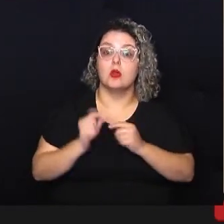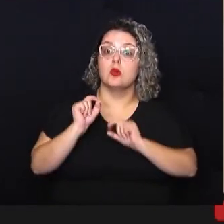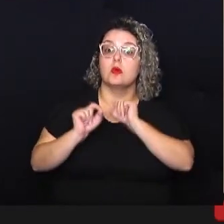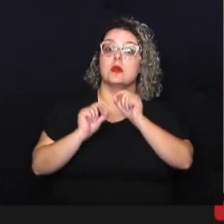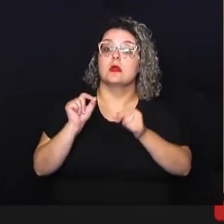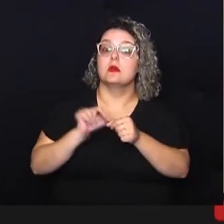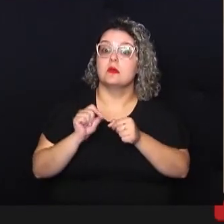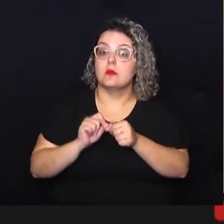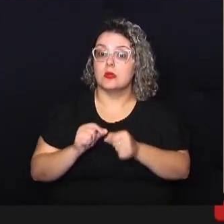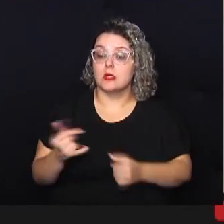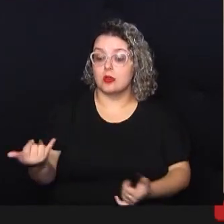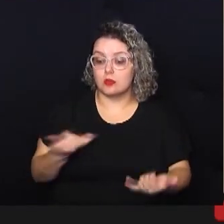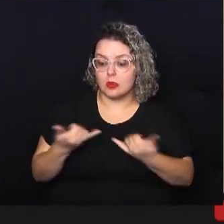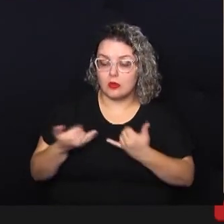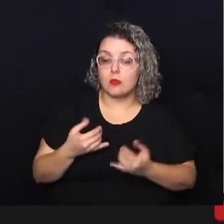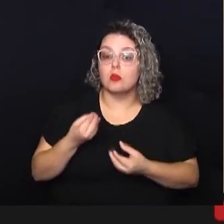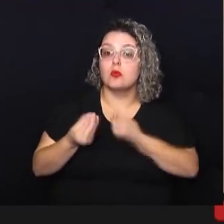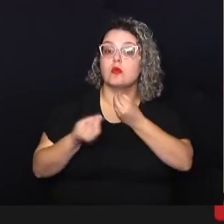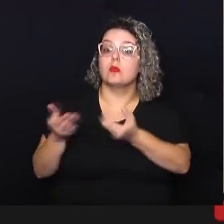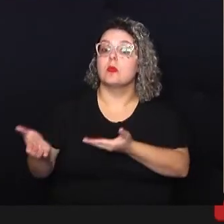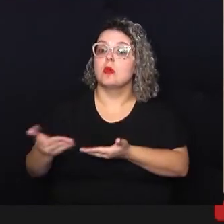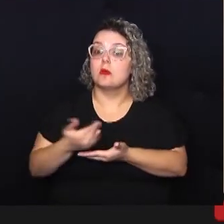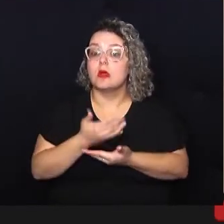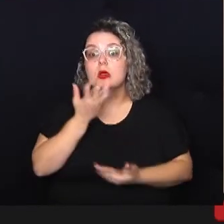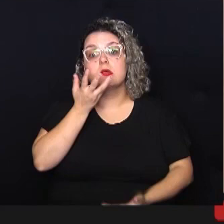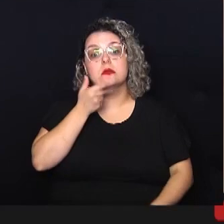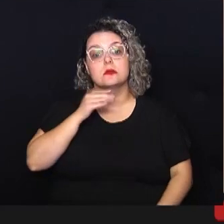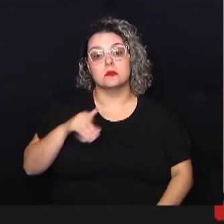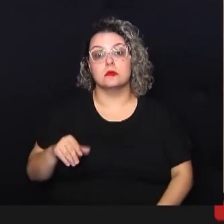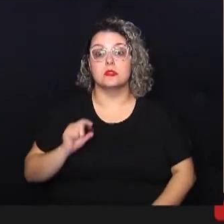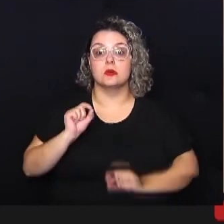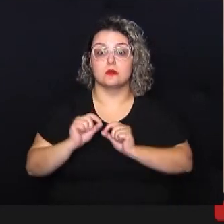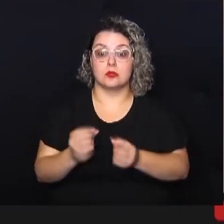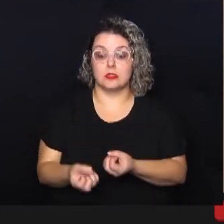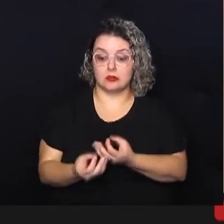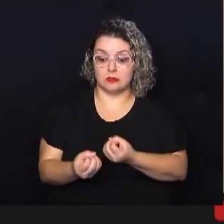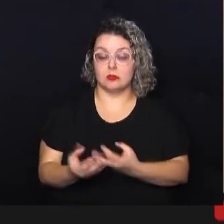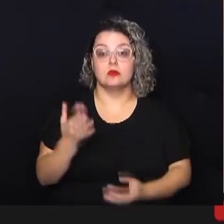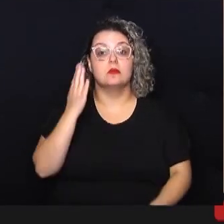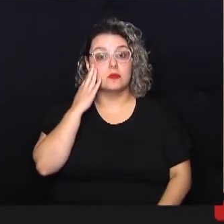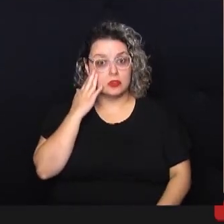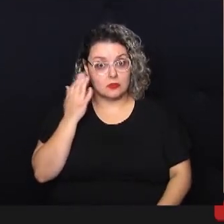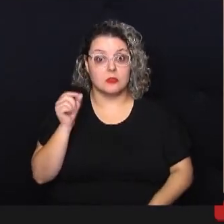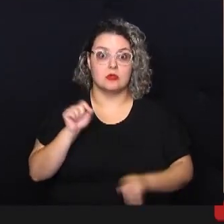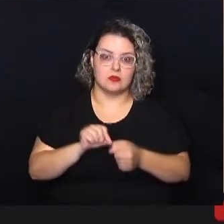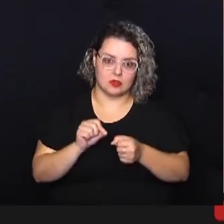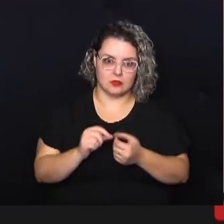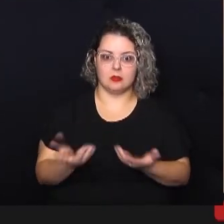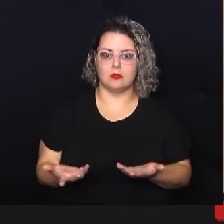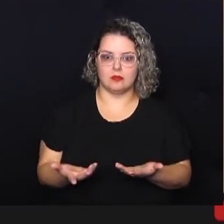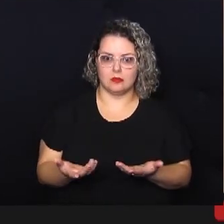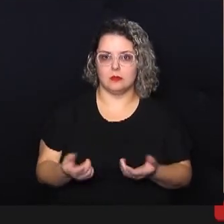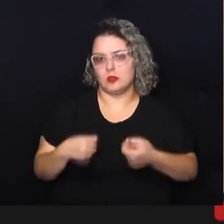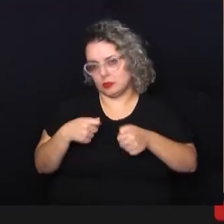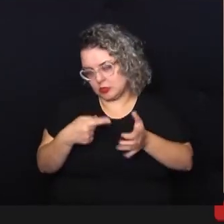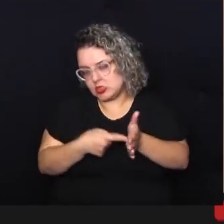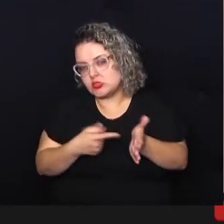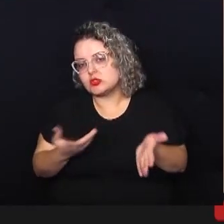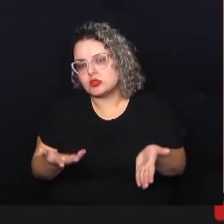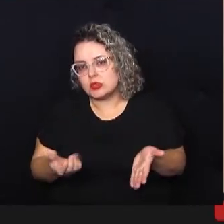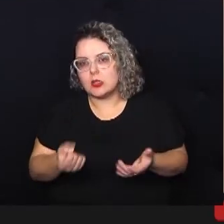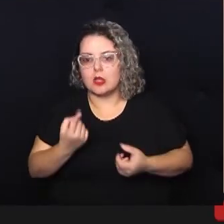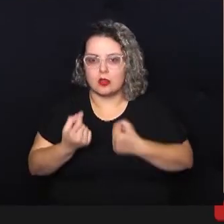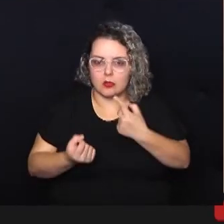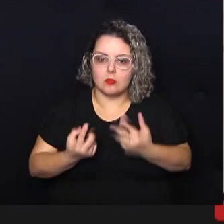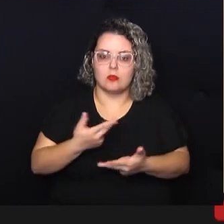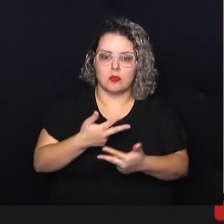que contar? De que forma eu vou acolher essa criança? E o que que eu vou fazer com essa informação? Porque essa informação tem que ser denunciada. Alguma coisa a gente tem que